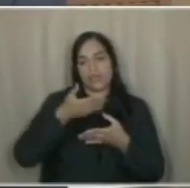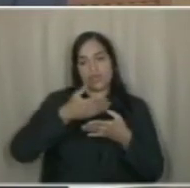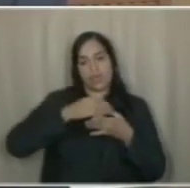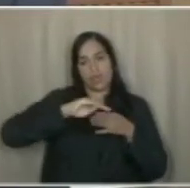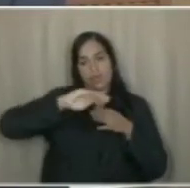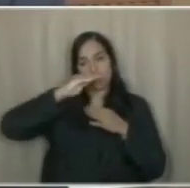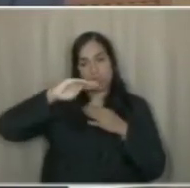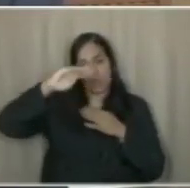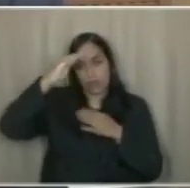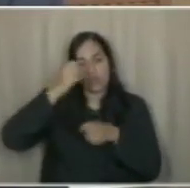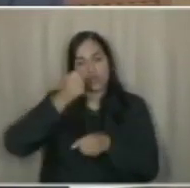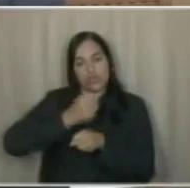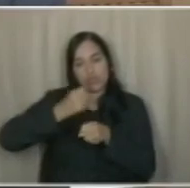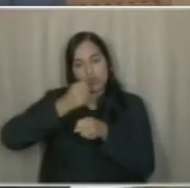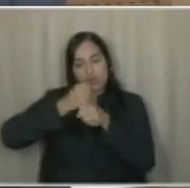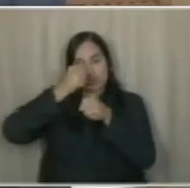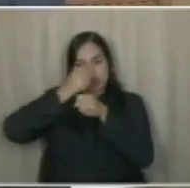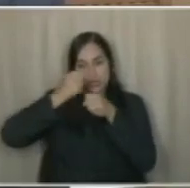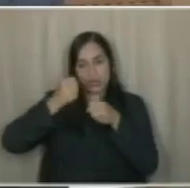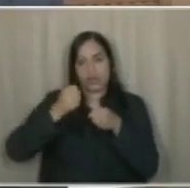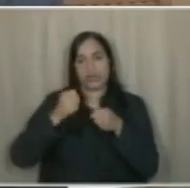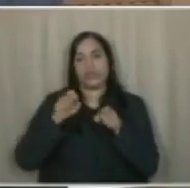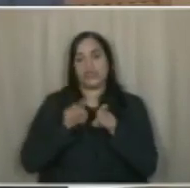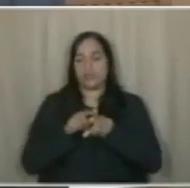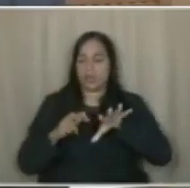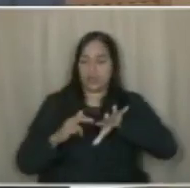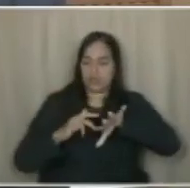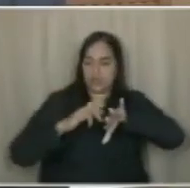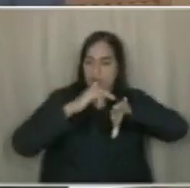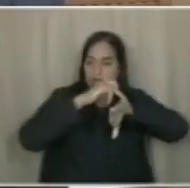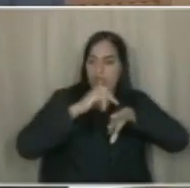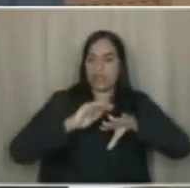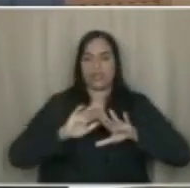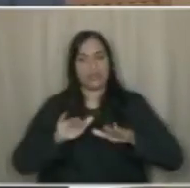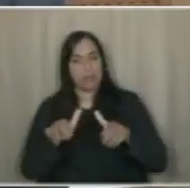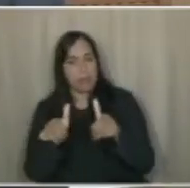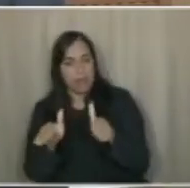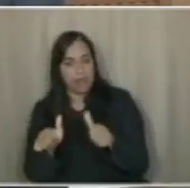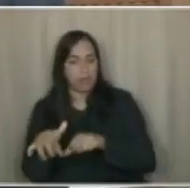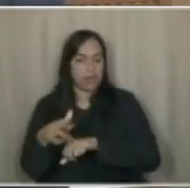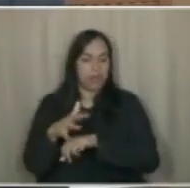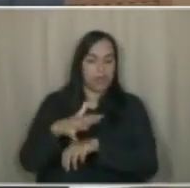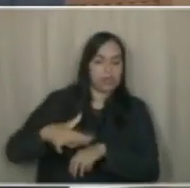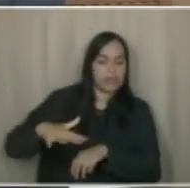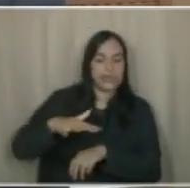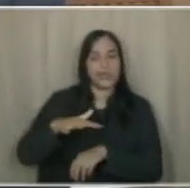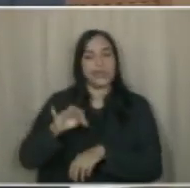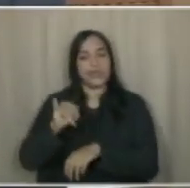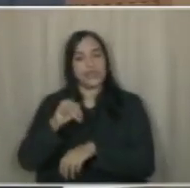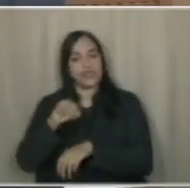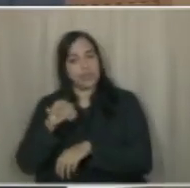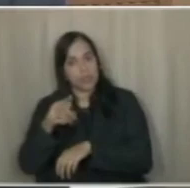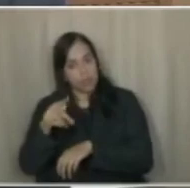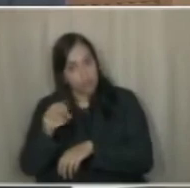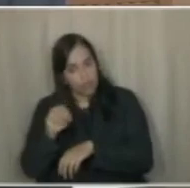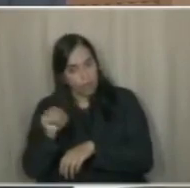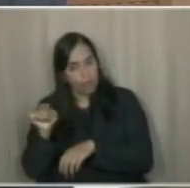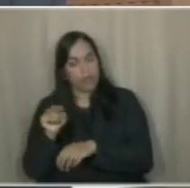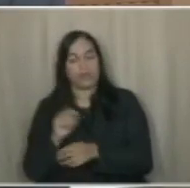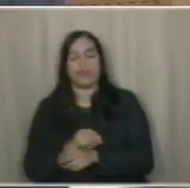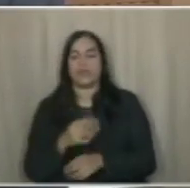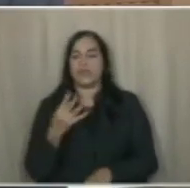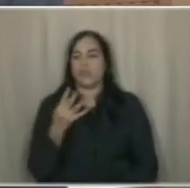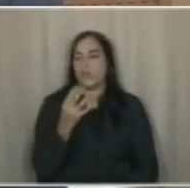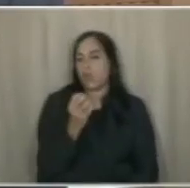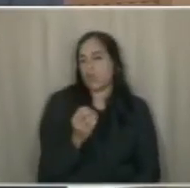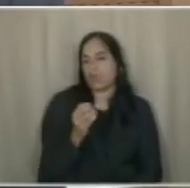de arrimo construção de encostas escadarias melhorias nos rios de pior além da contemplação de